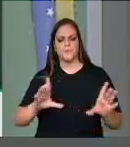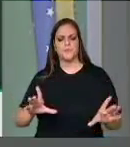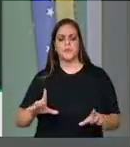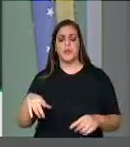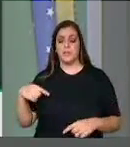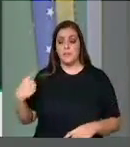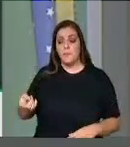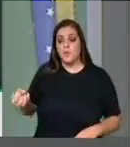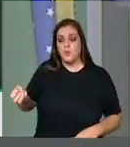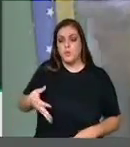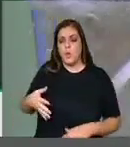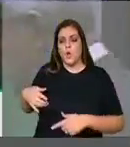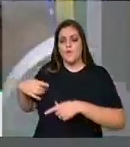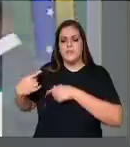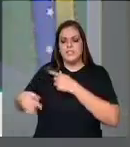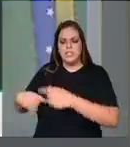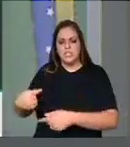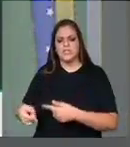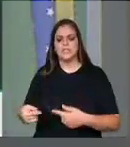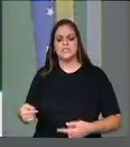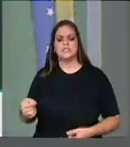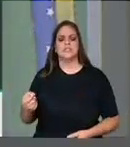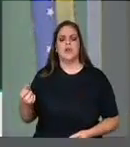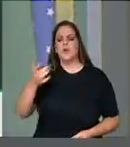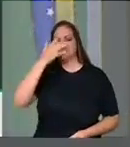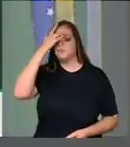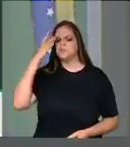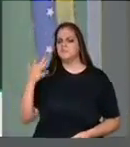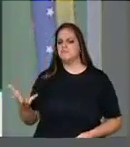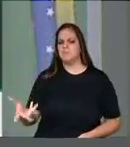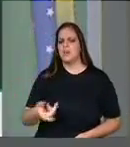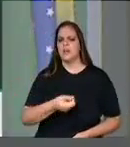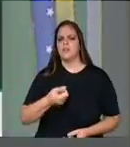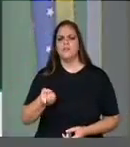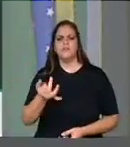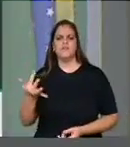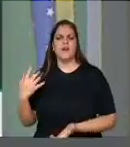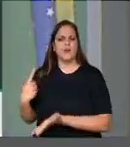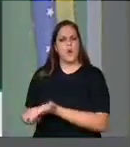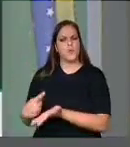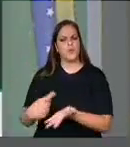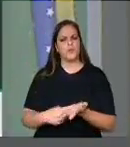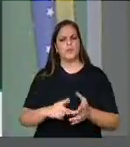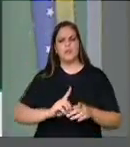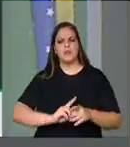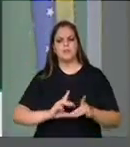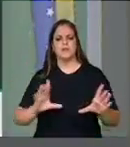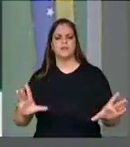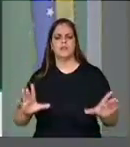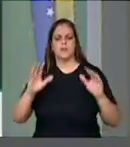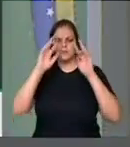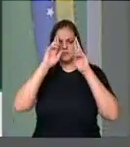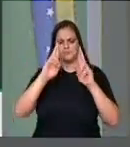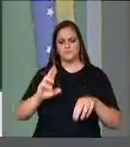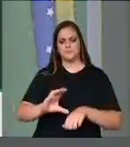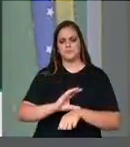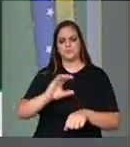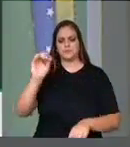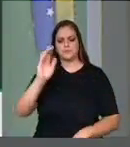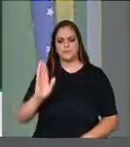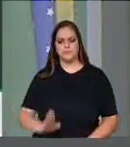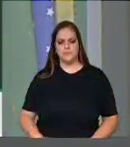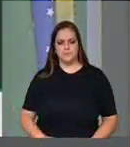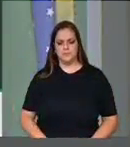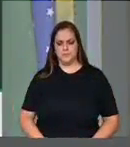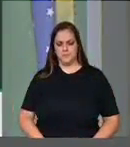dessa nova geração das agulhas negras são homens muito comprometidos com as liberdades democráticas e com respeito à Constituição do país. E o